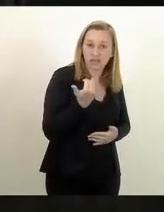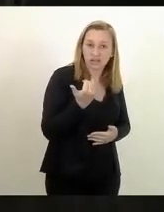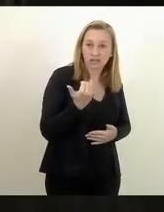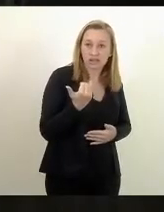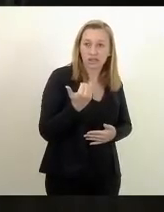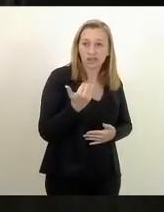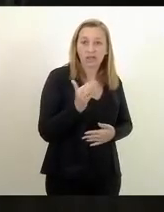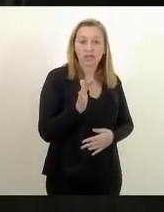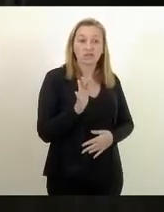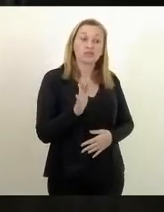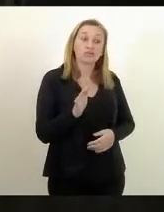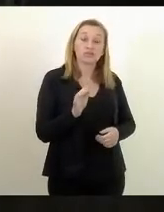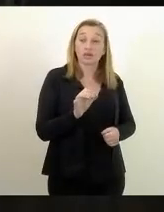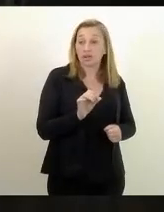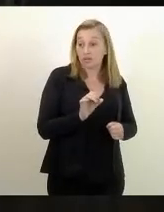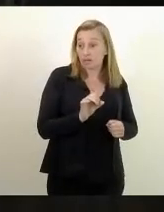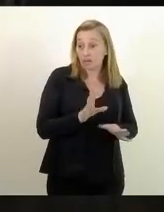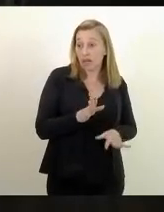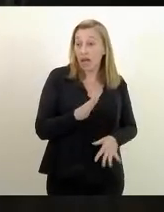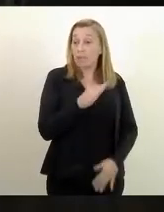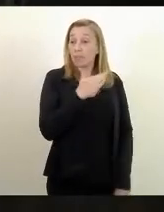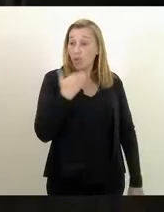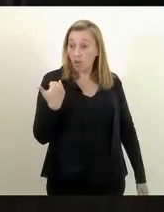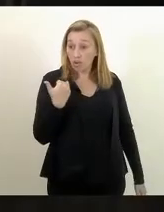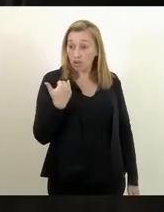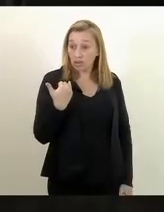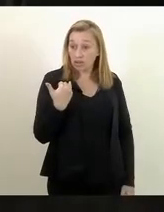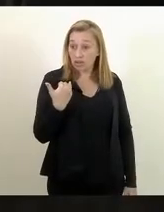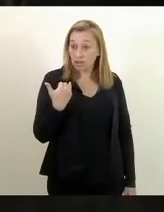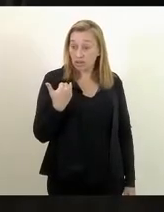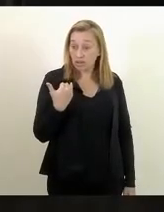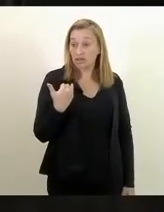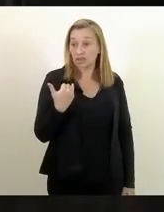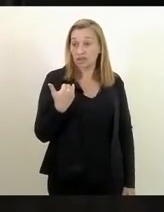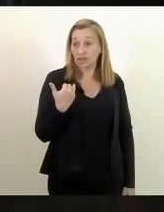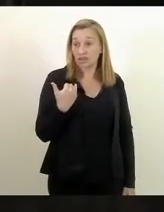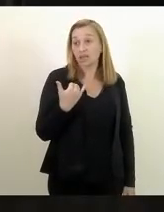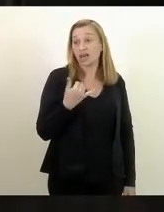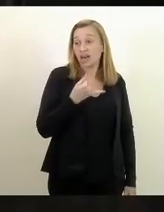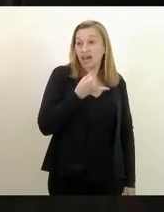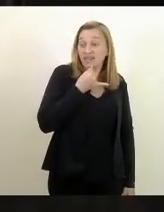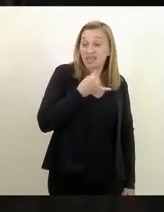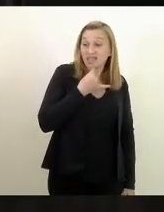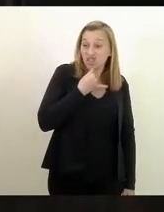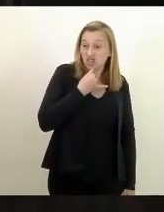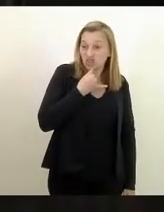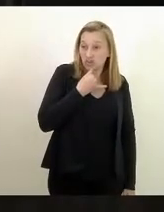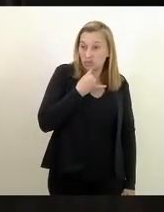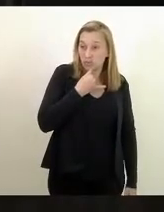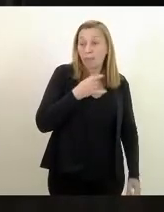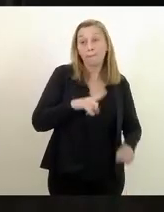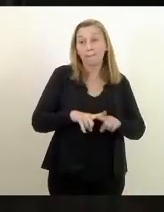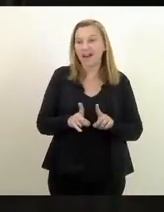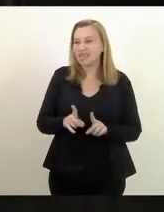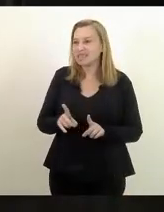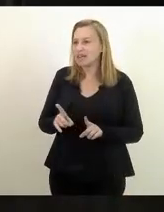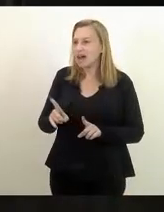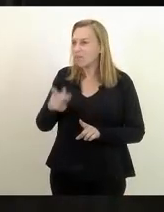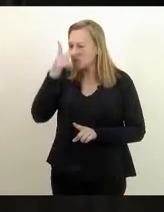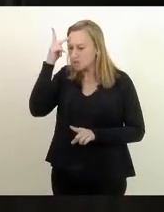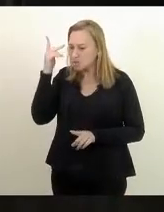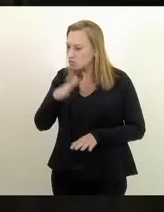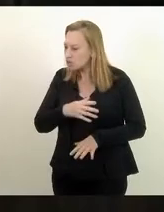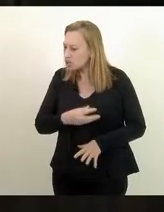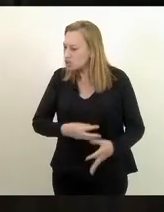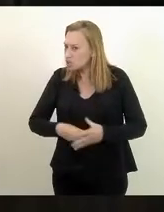de suma importância para qualquer ser humano. Não fazer o luto é uma saga de dor todos os